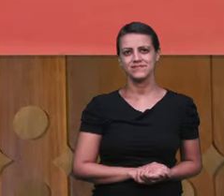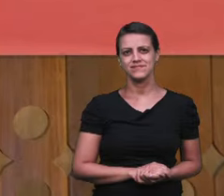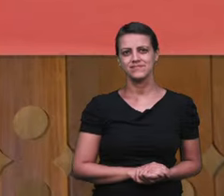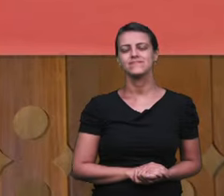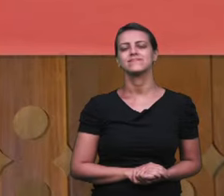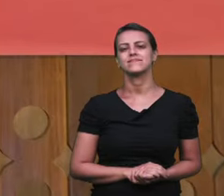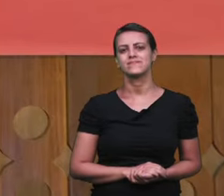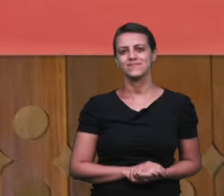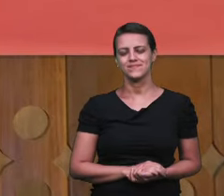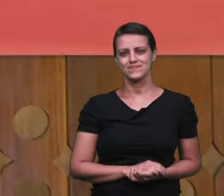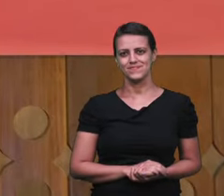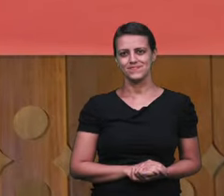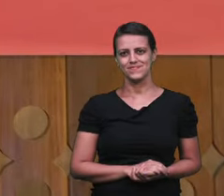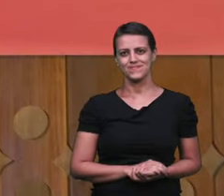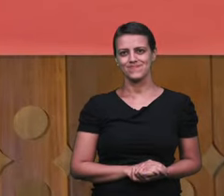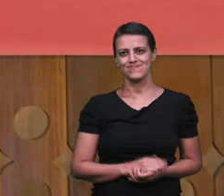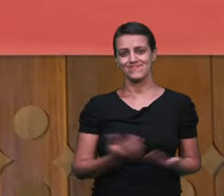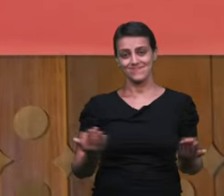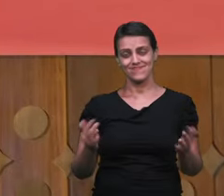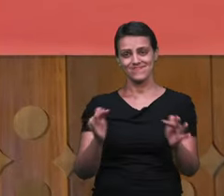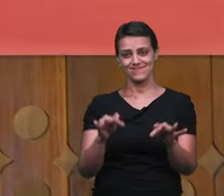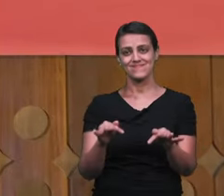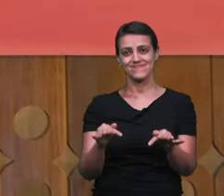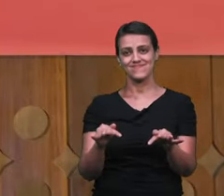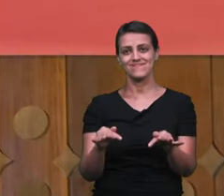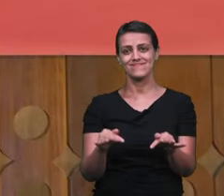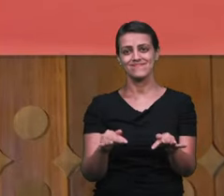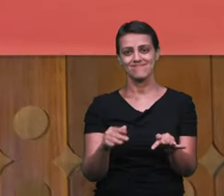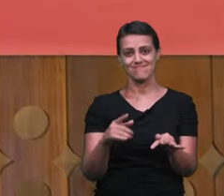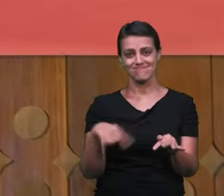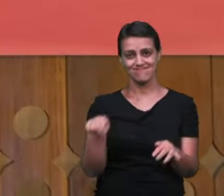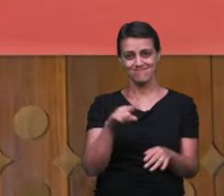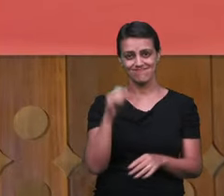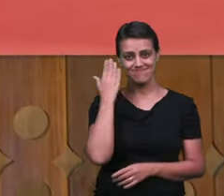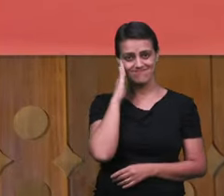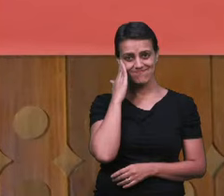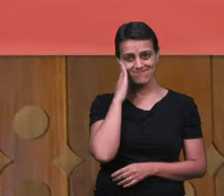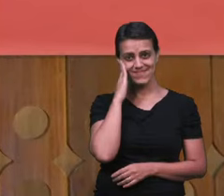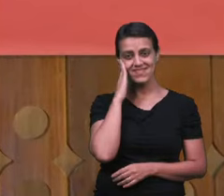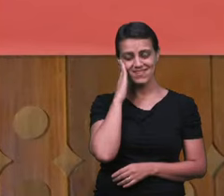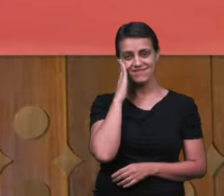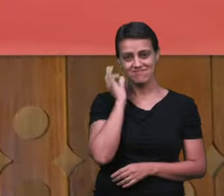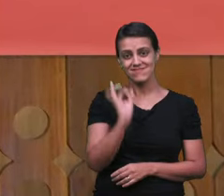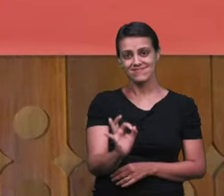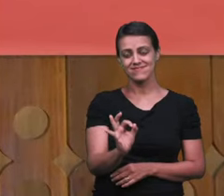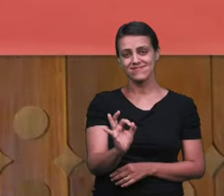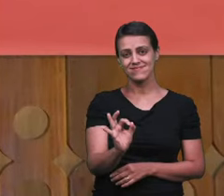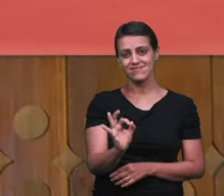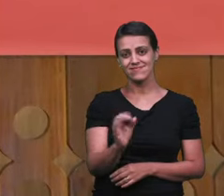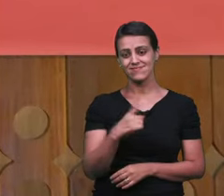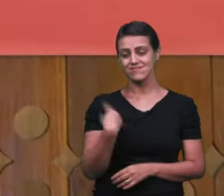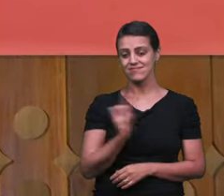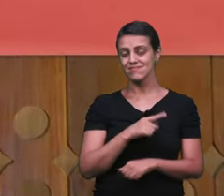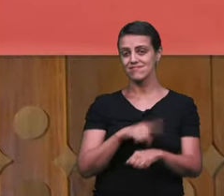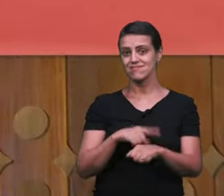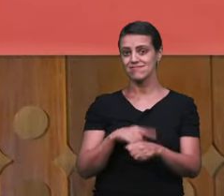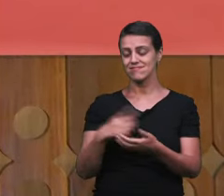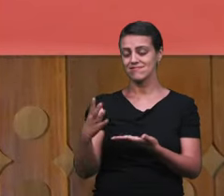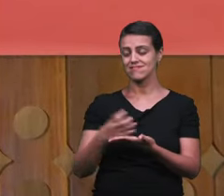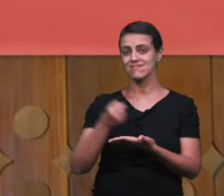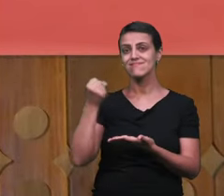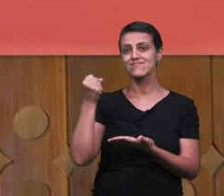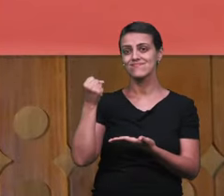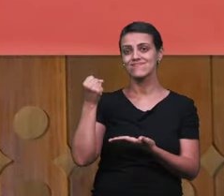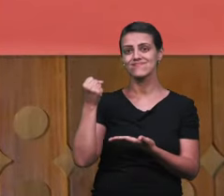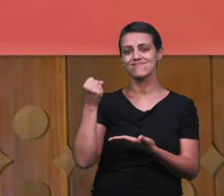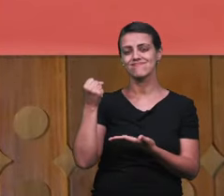terminando, nós temos entendido claramente, que a igreja está no seu momento de partida. Não tem